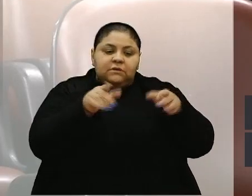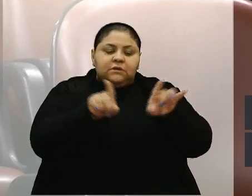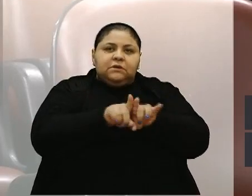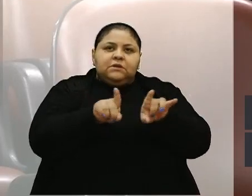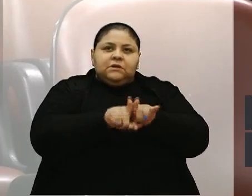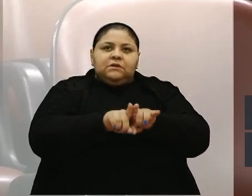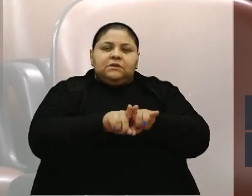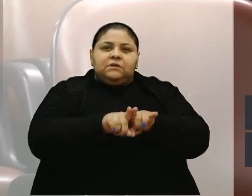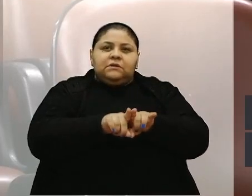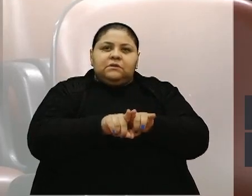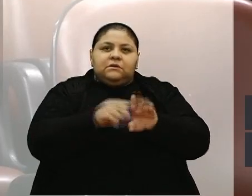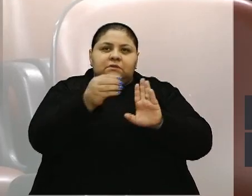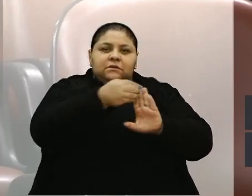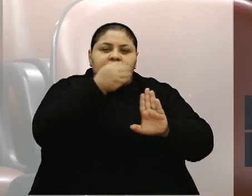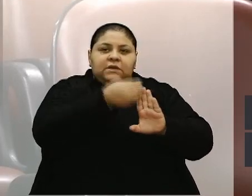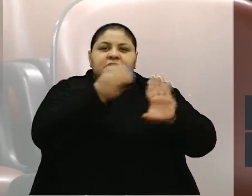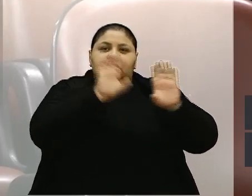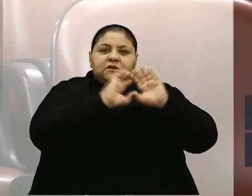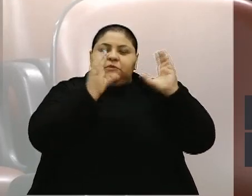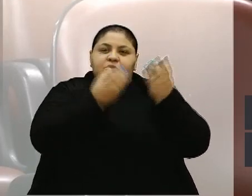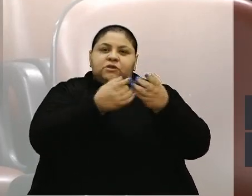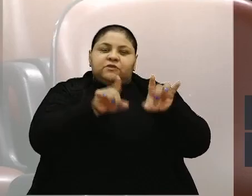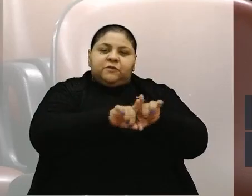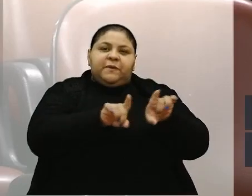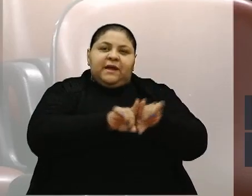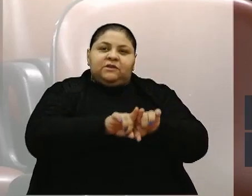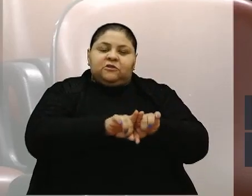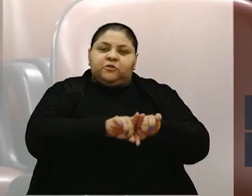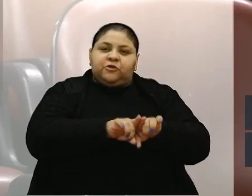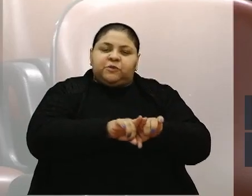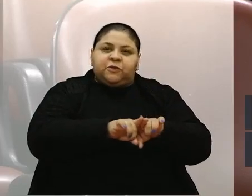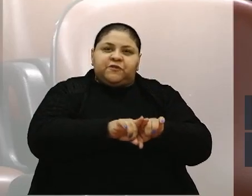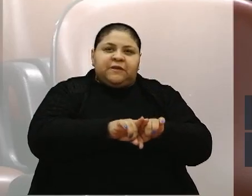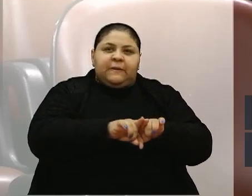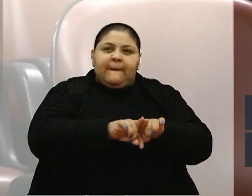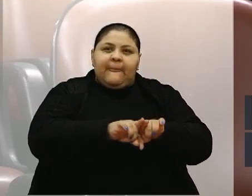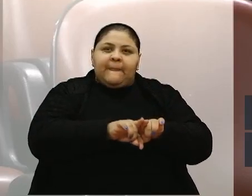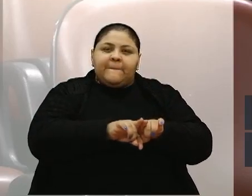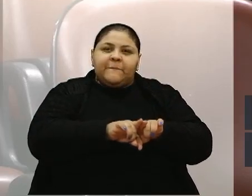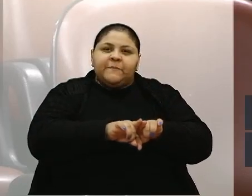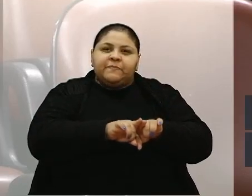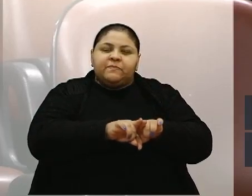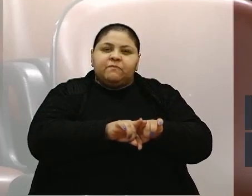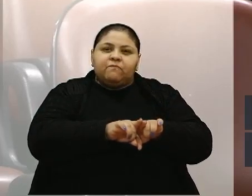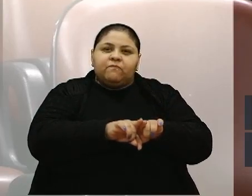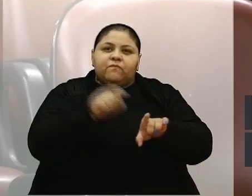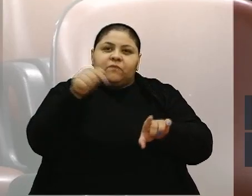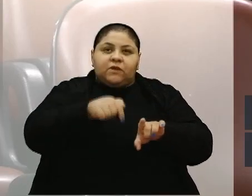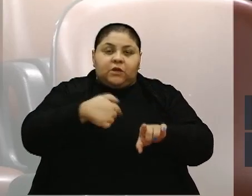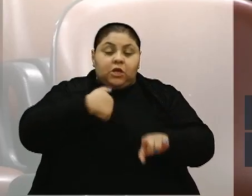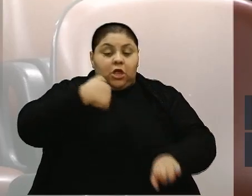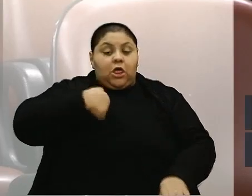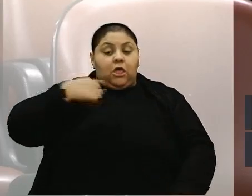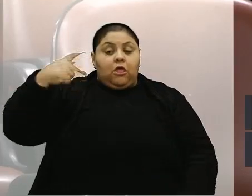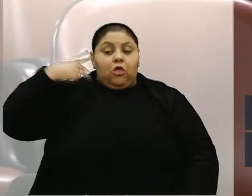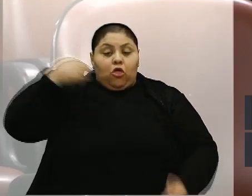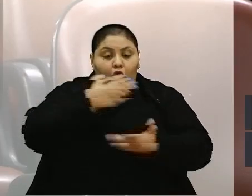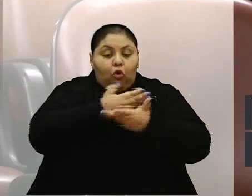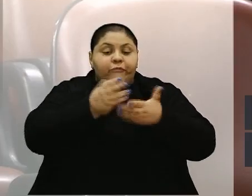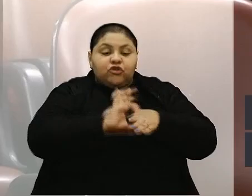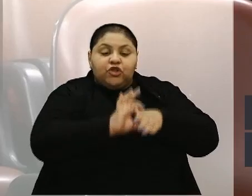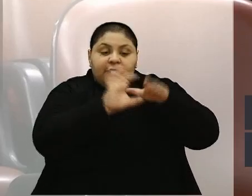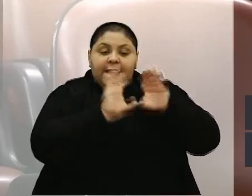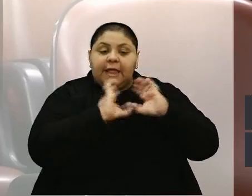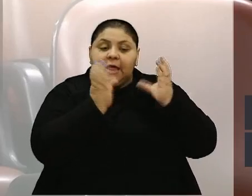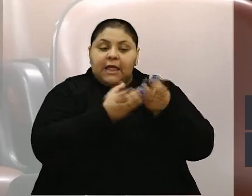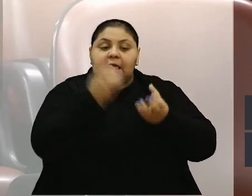no orçamento comunitário, que foi tão bom, nós aprendemos tanto no orçamento comunitário, e esse vereador veio dessa liderança